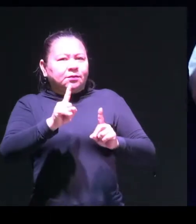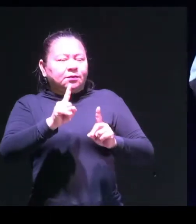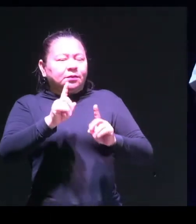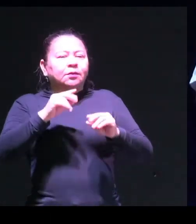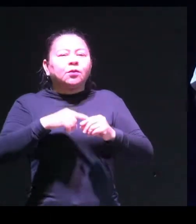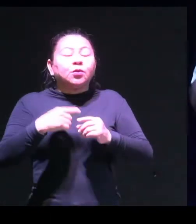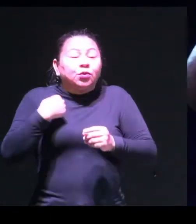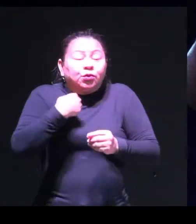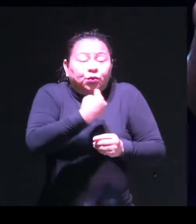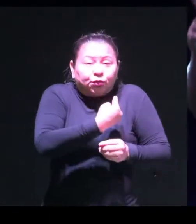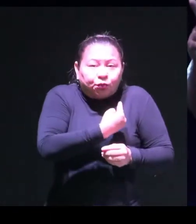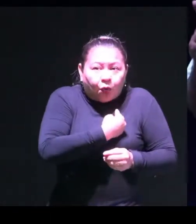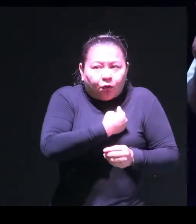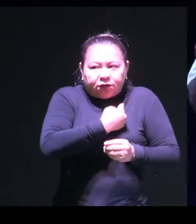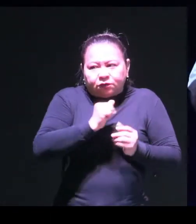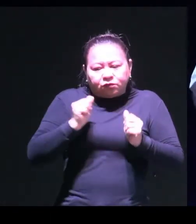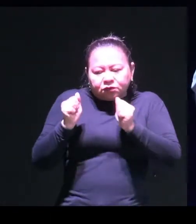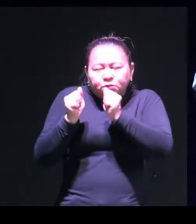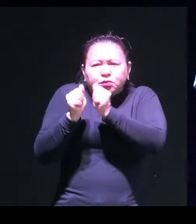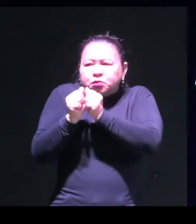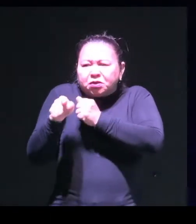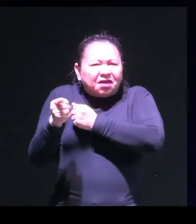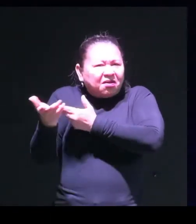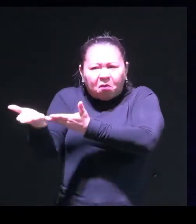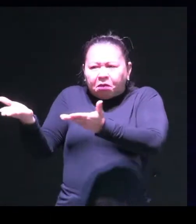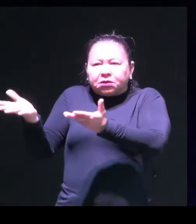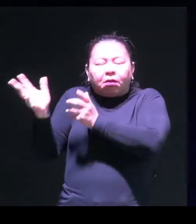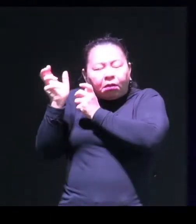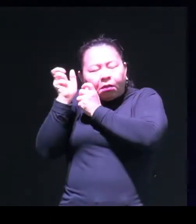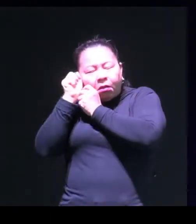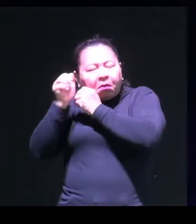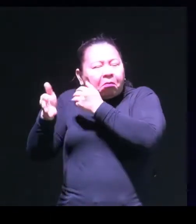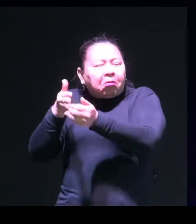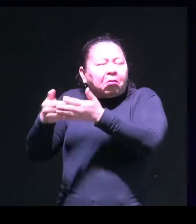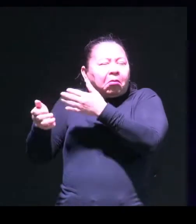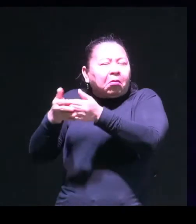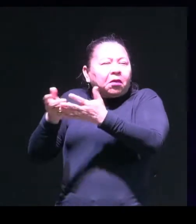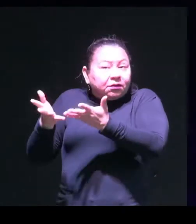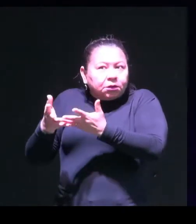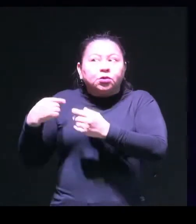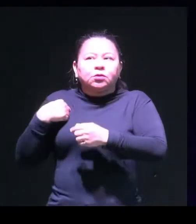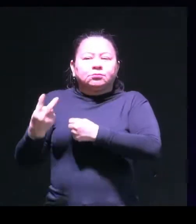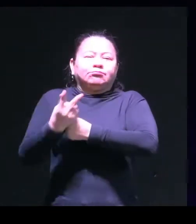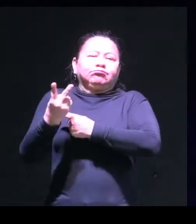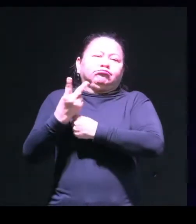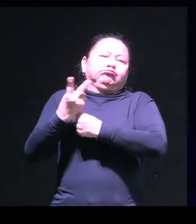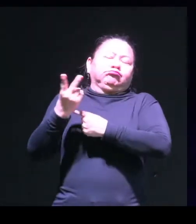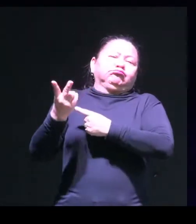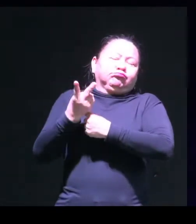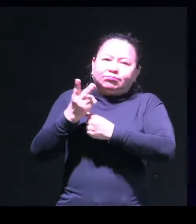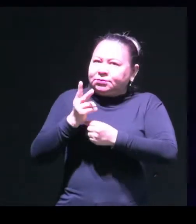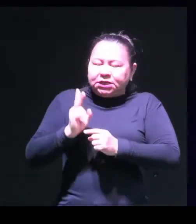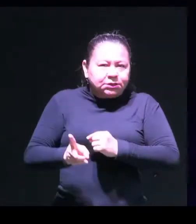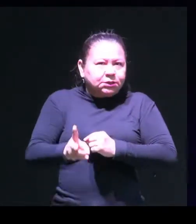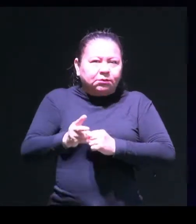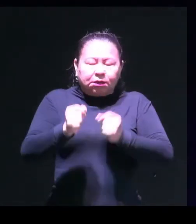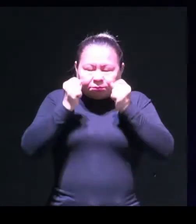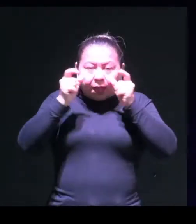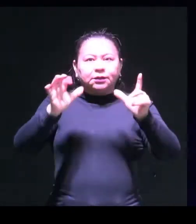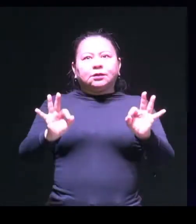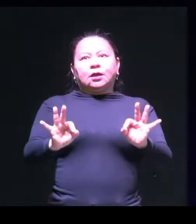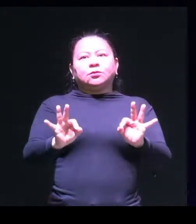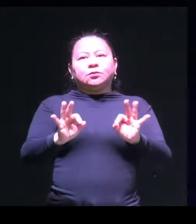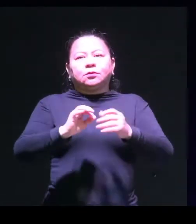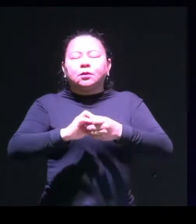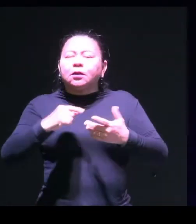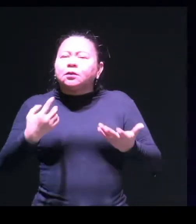não durmamos como os demais. Pelo contrário, vigiemos e sejamos sóbrios. Interessante